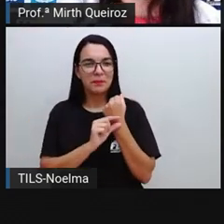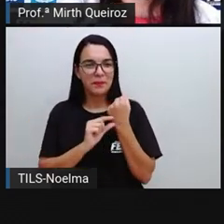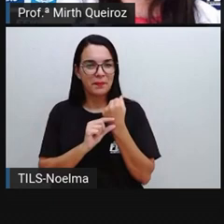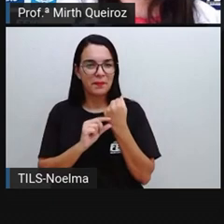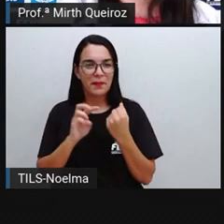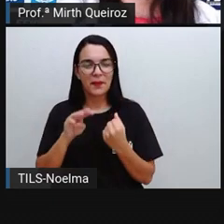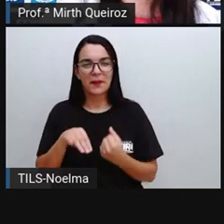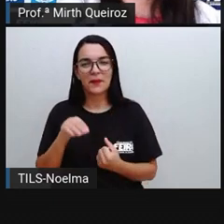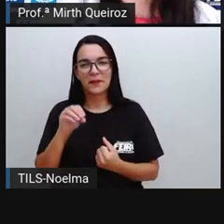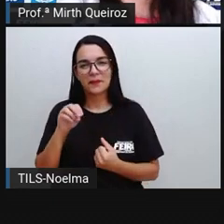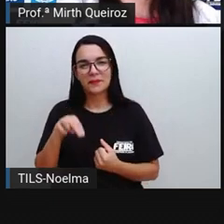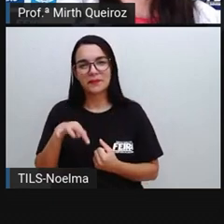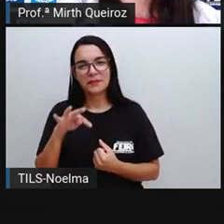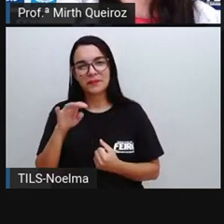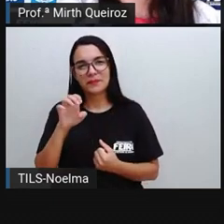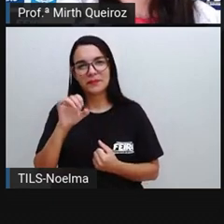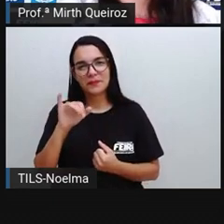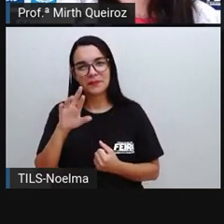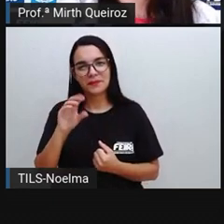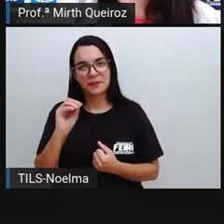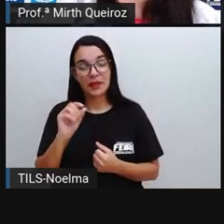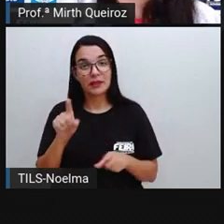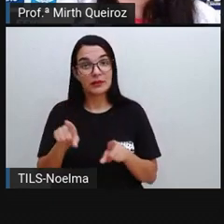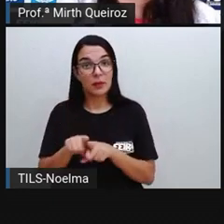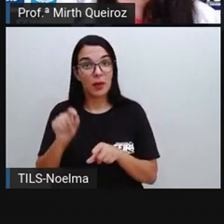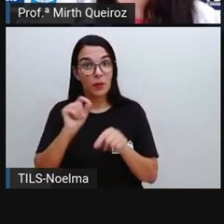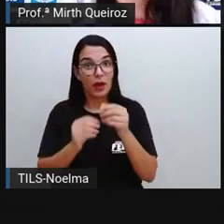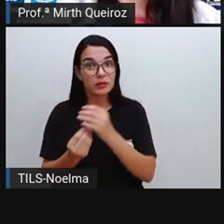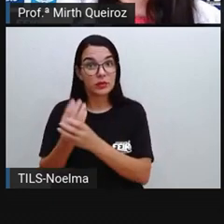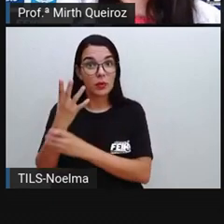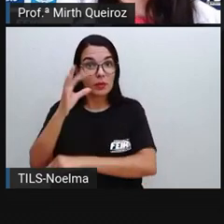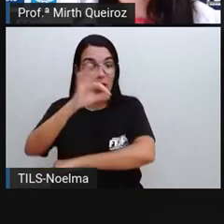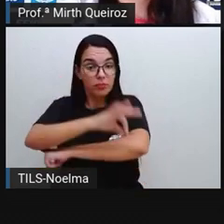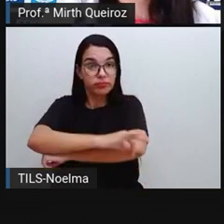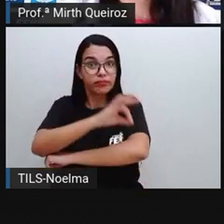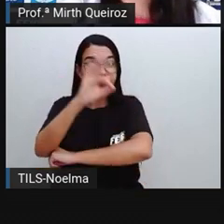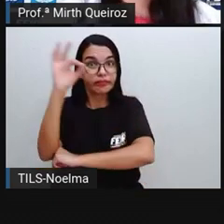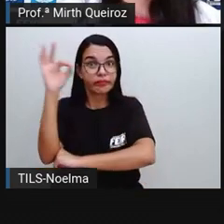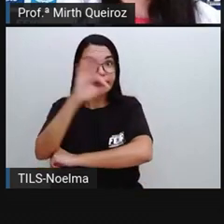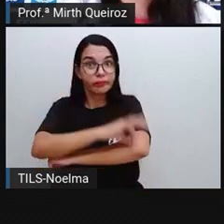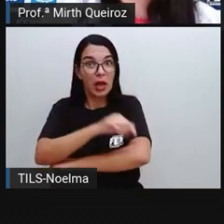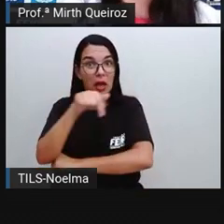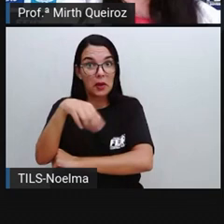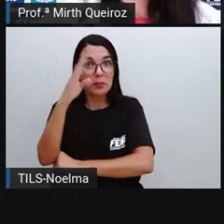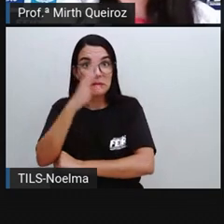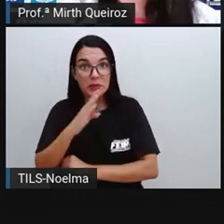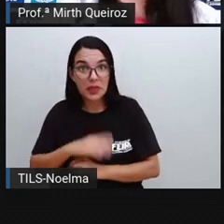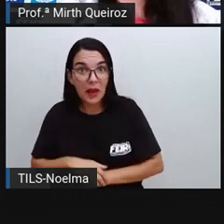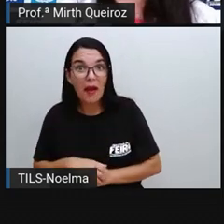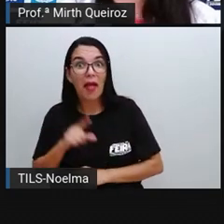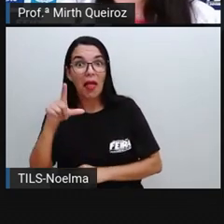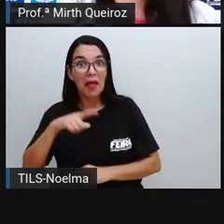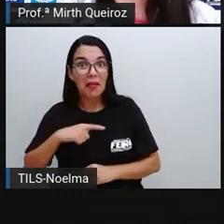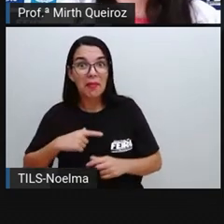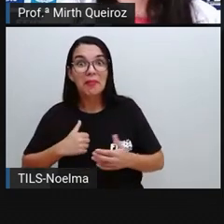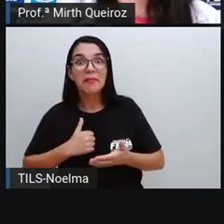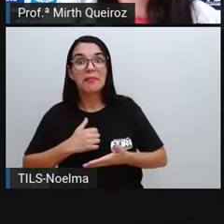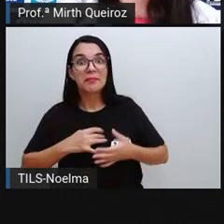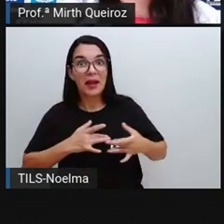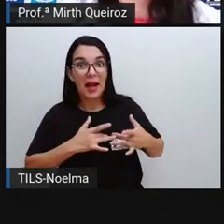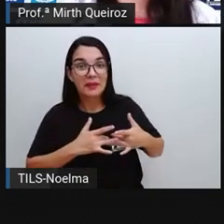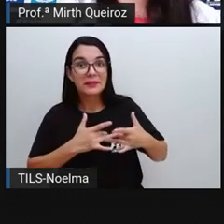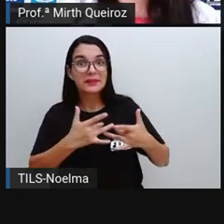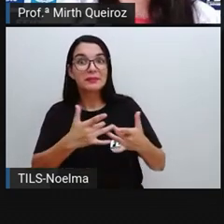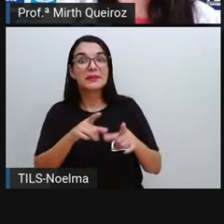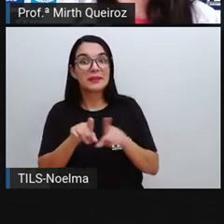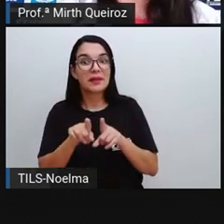Inclusive, a descoberta do petróleo no Brasil, Monteiro Lobato teve uma contribuição também, viu? E